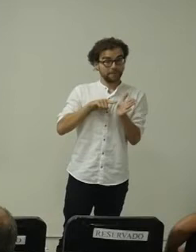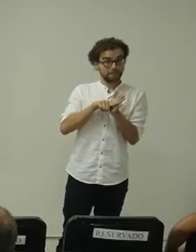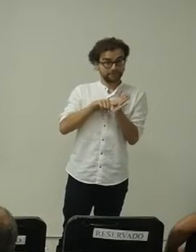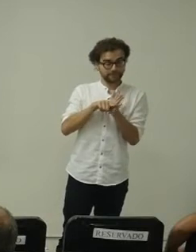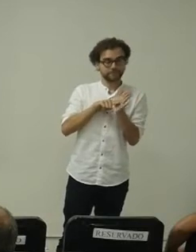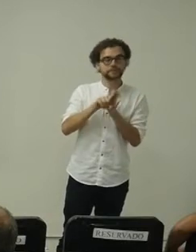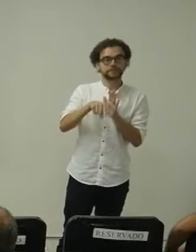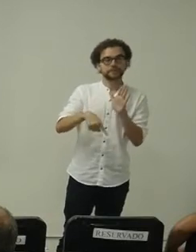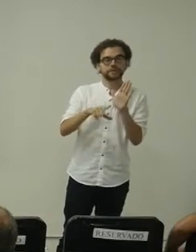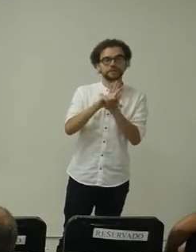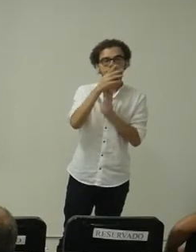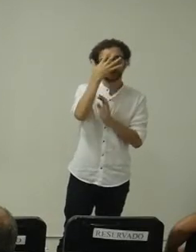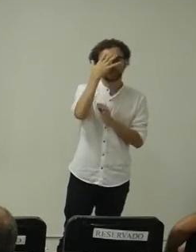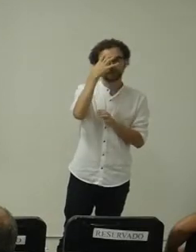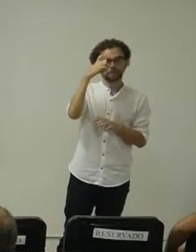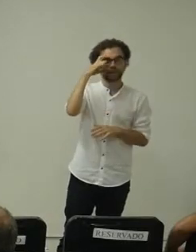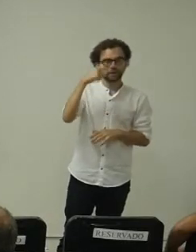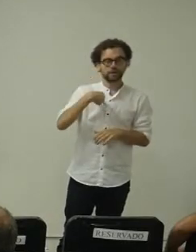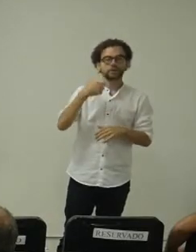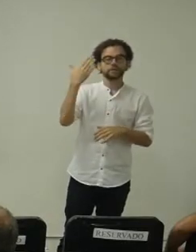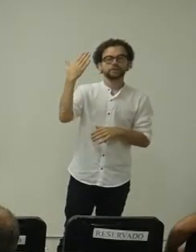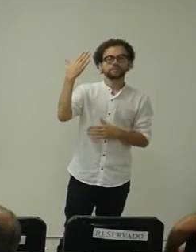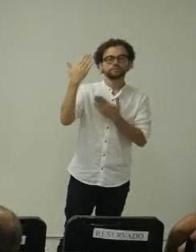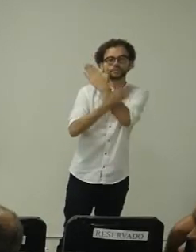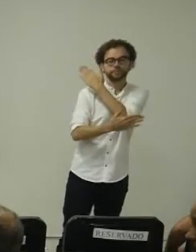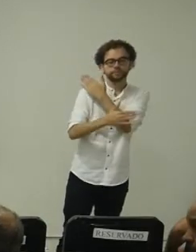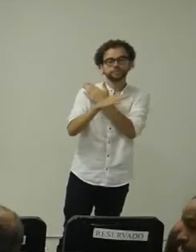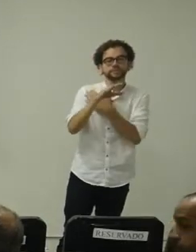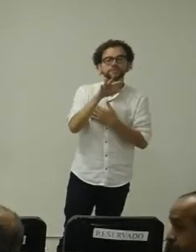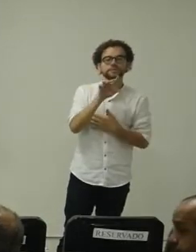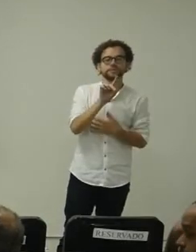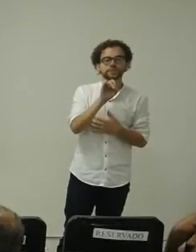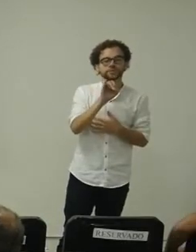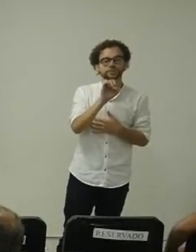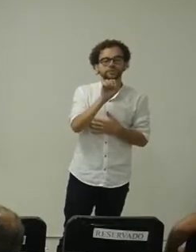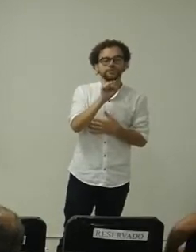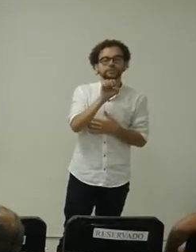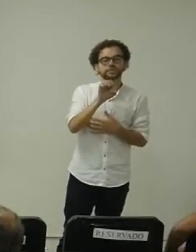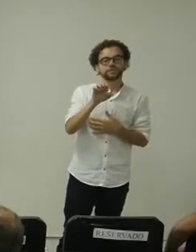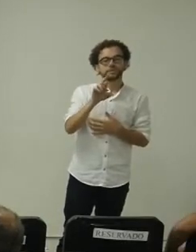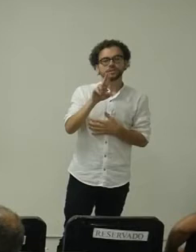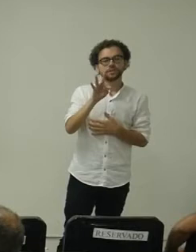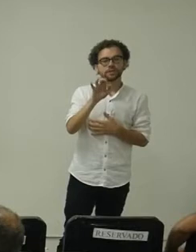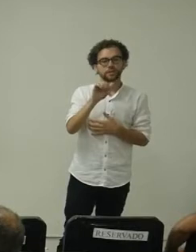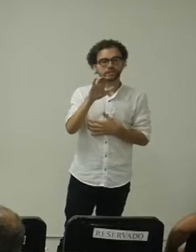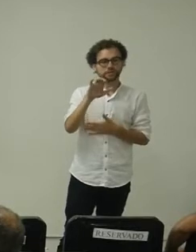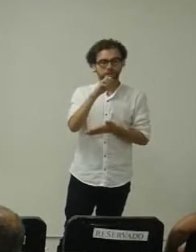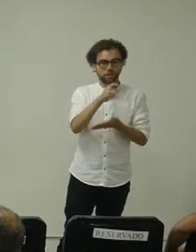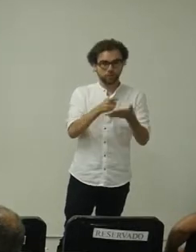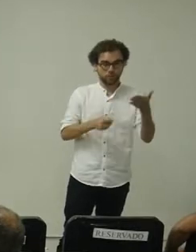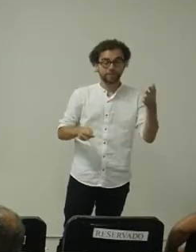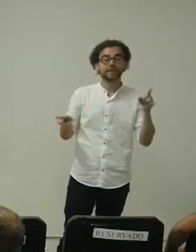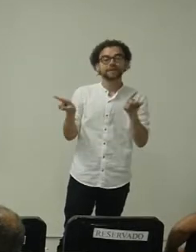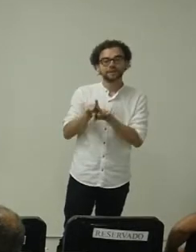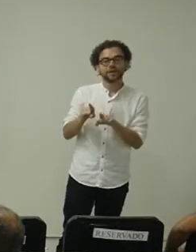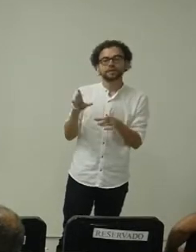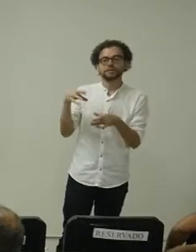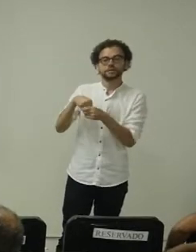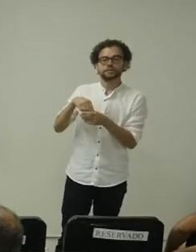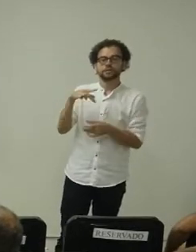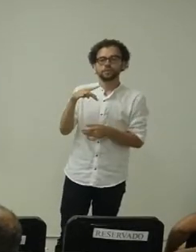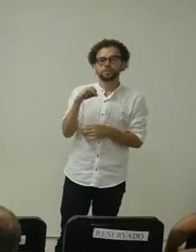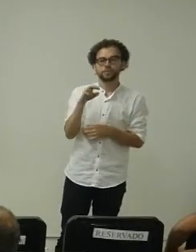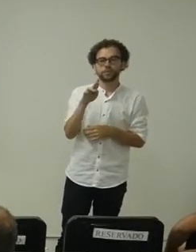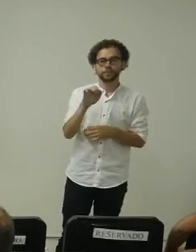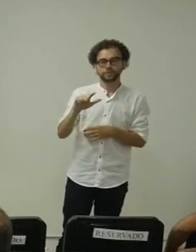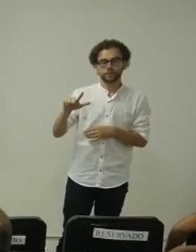Maria da Penha, foi o que eu defendi na dissertação. Dá para ser encontrado, né, no portal da Política Social